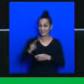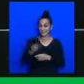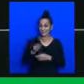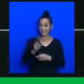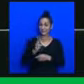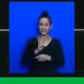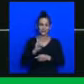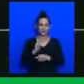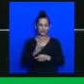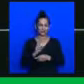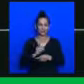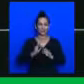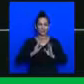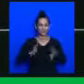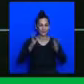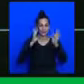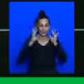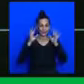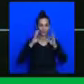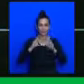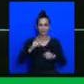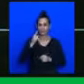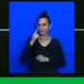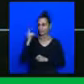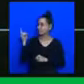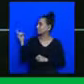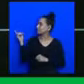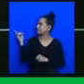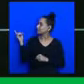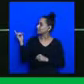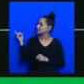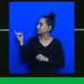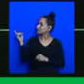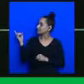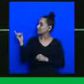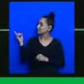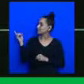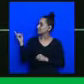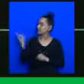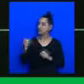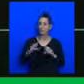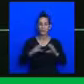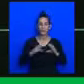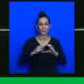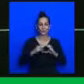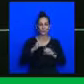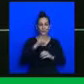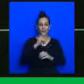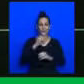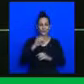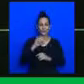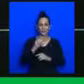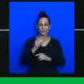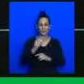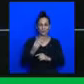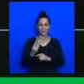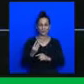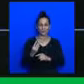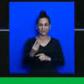de reais. Já pensou? Mais uma bola sorteada, 03,